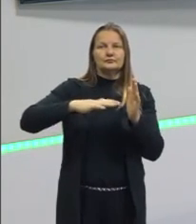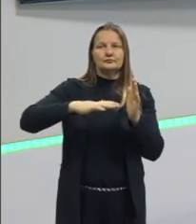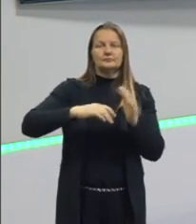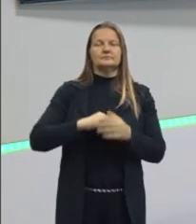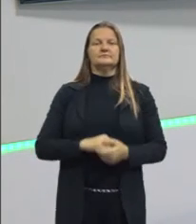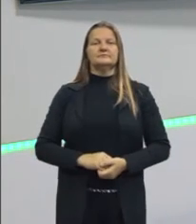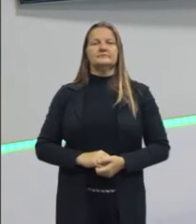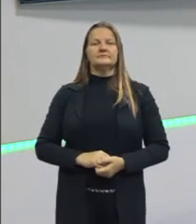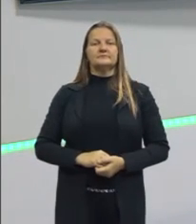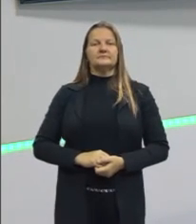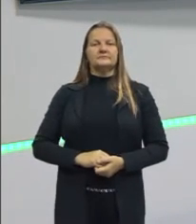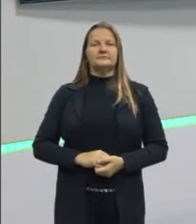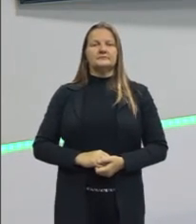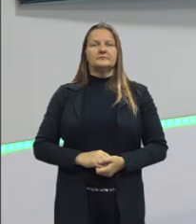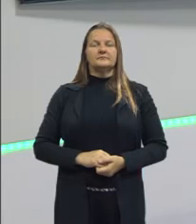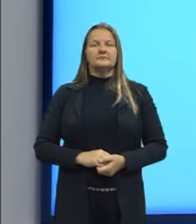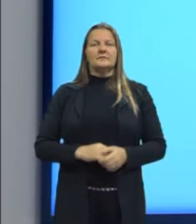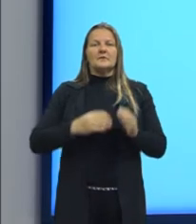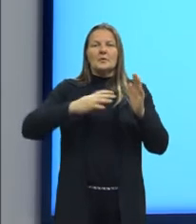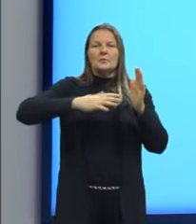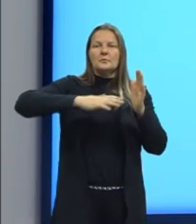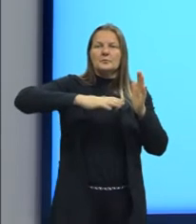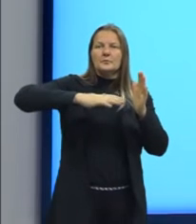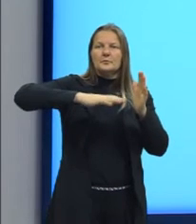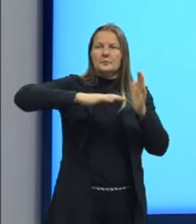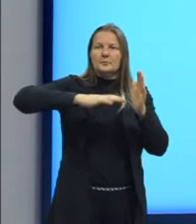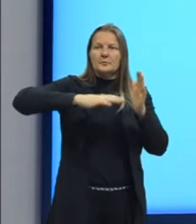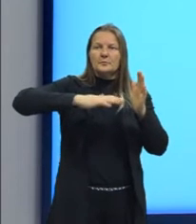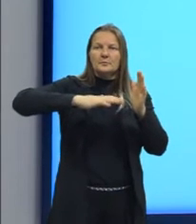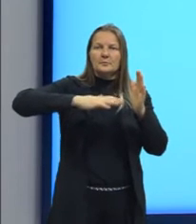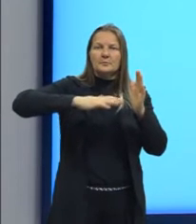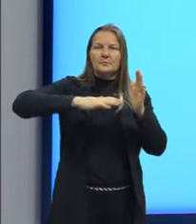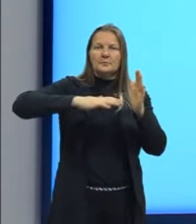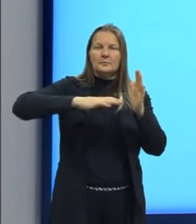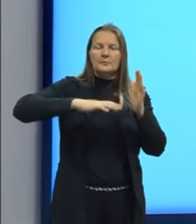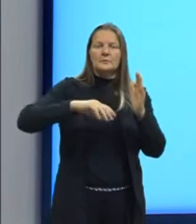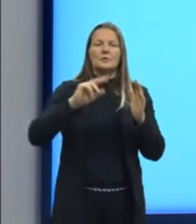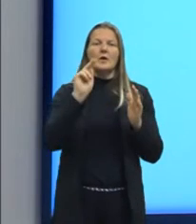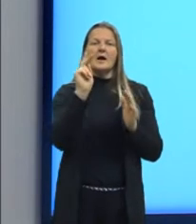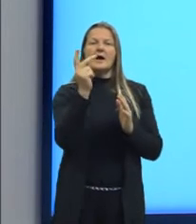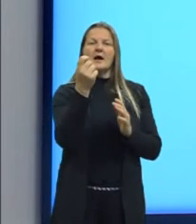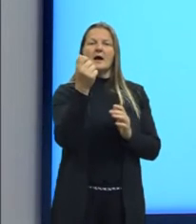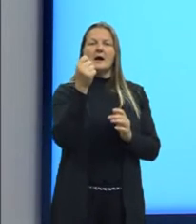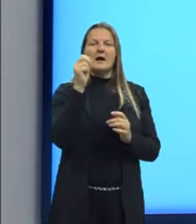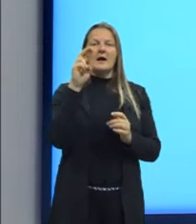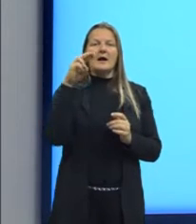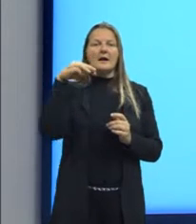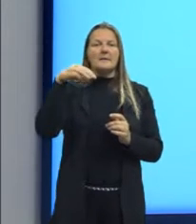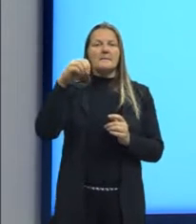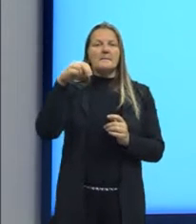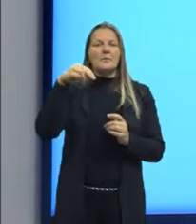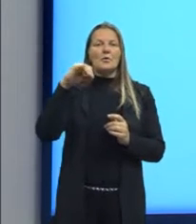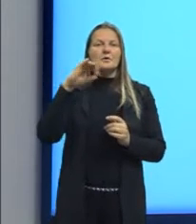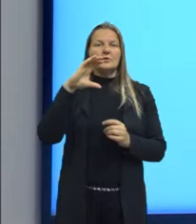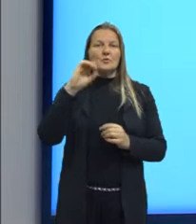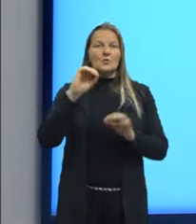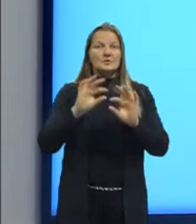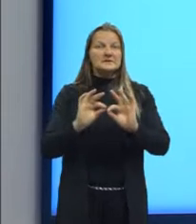Justamente esse movimento contínuo que a gente vai chamar então de movimento harmônico simples então